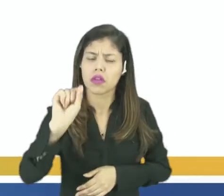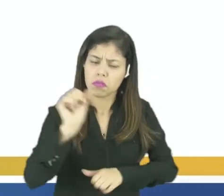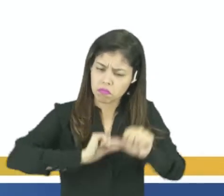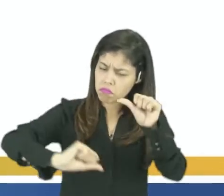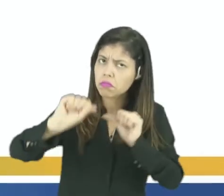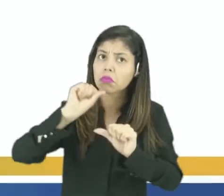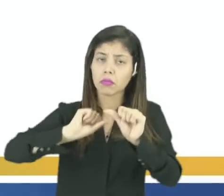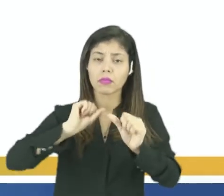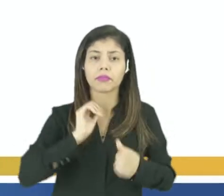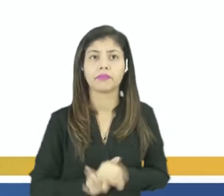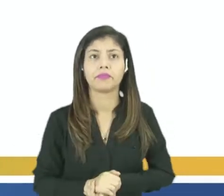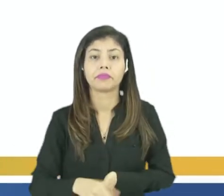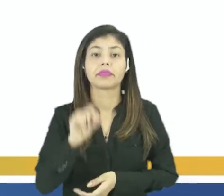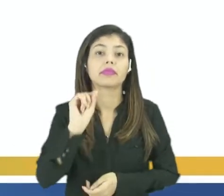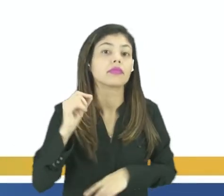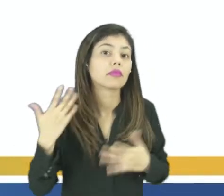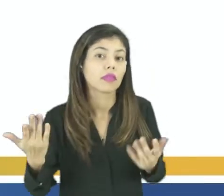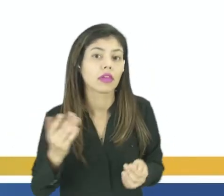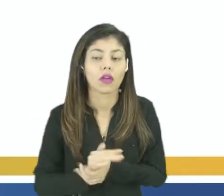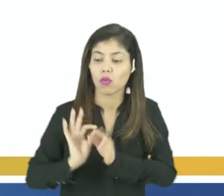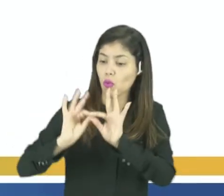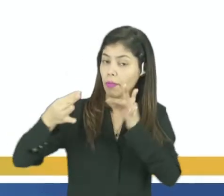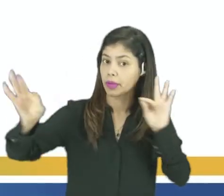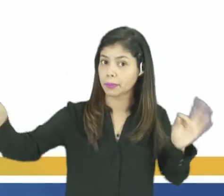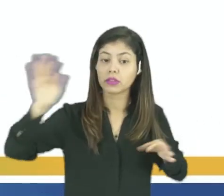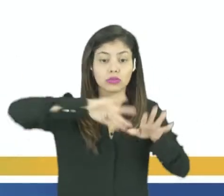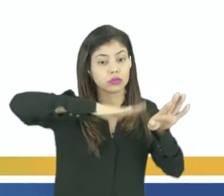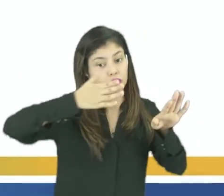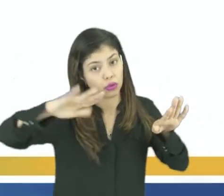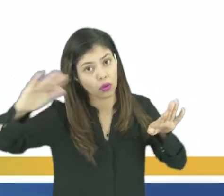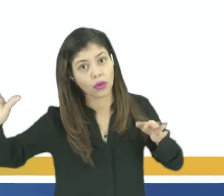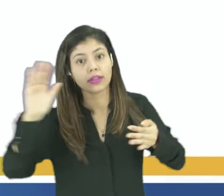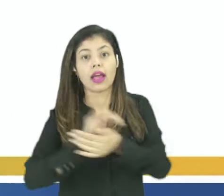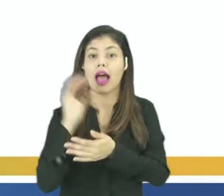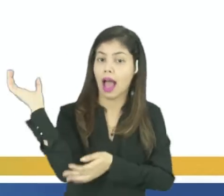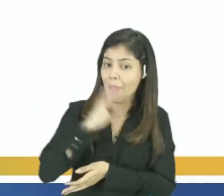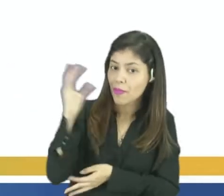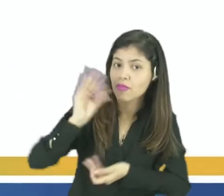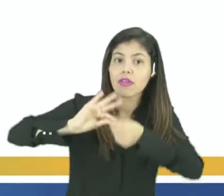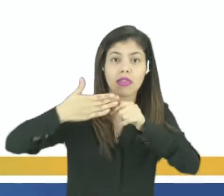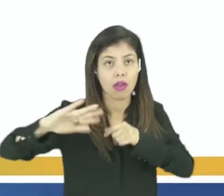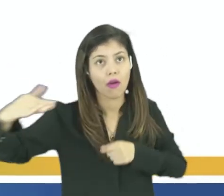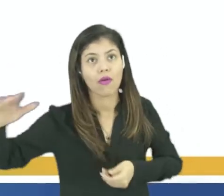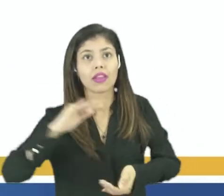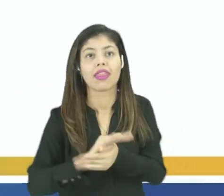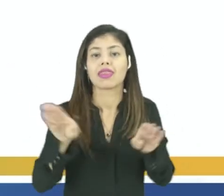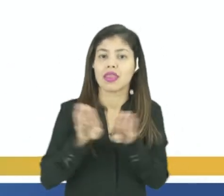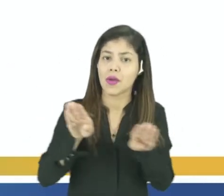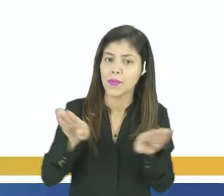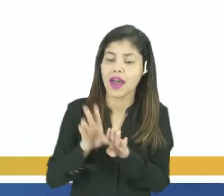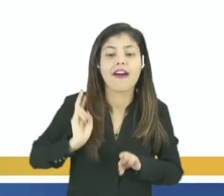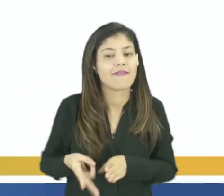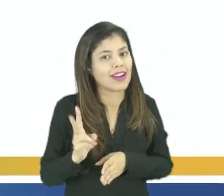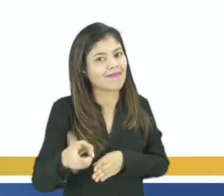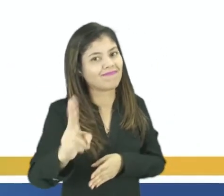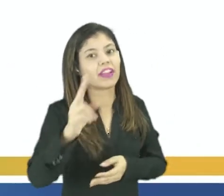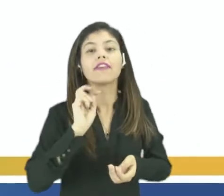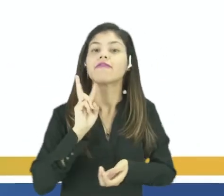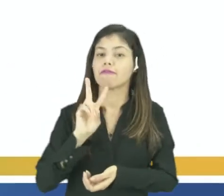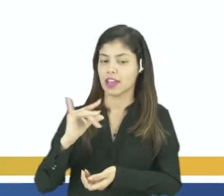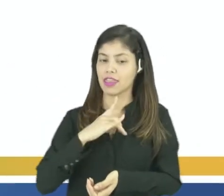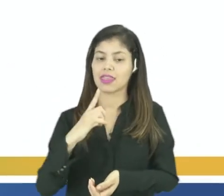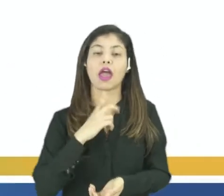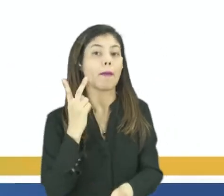na refração. Então, vai mudar o comprimento de onda, a velocidade da onda, mas a frequência vai permanecer a mesma. Isso tudo aqui